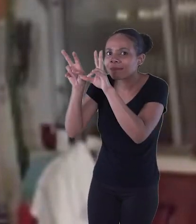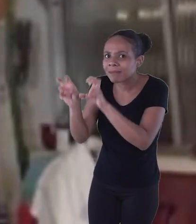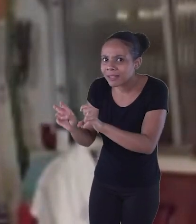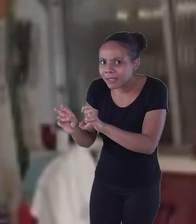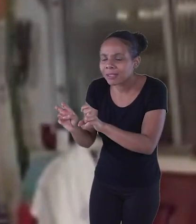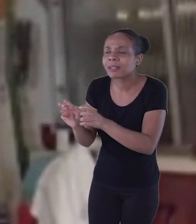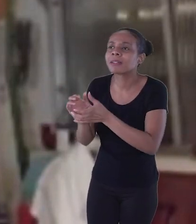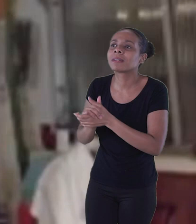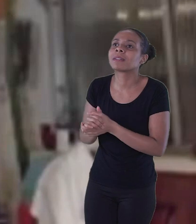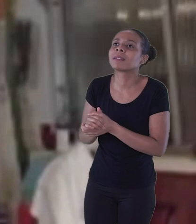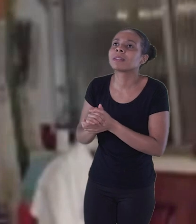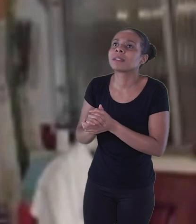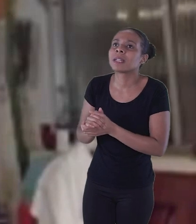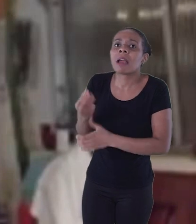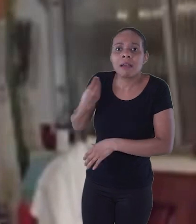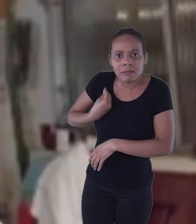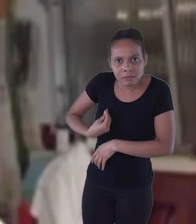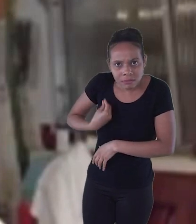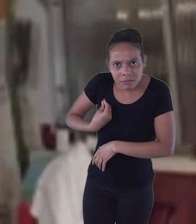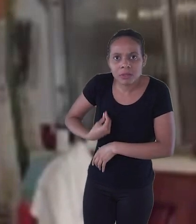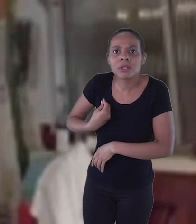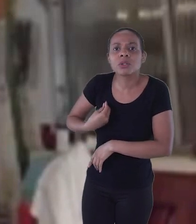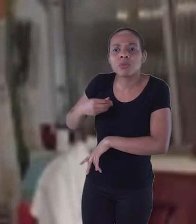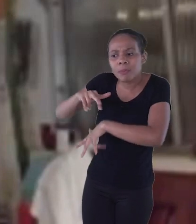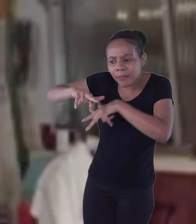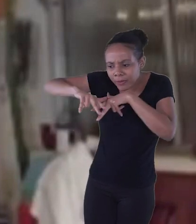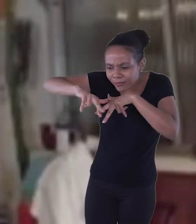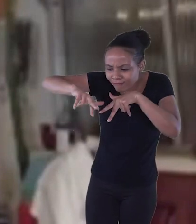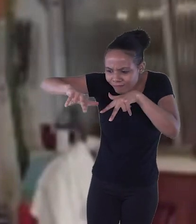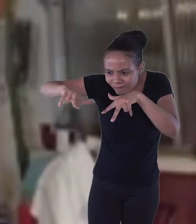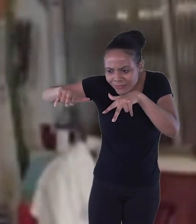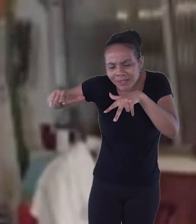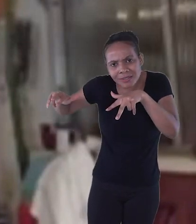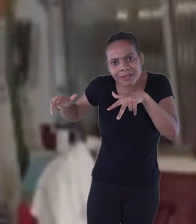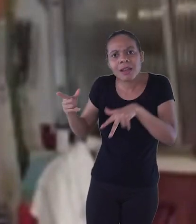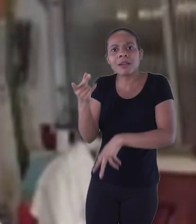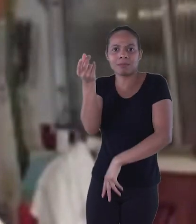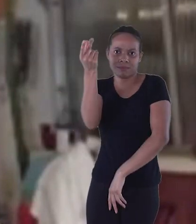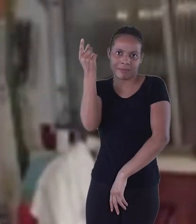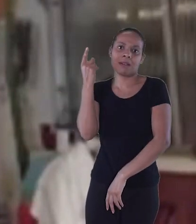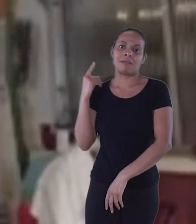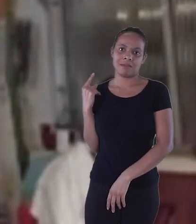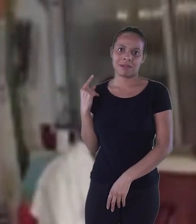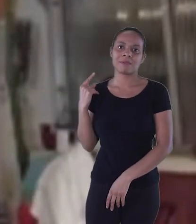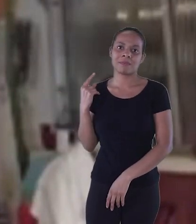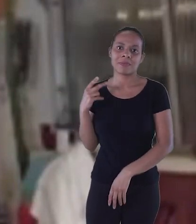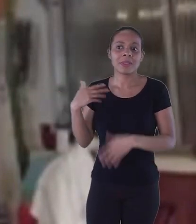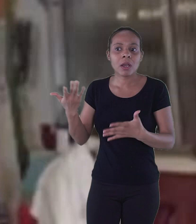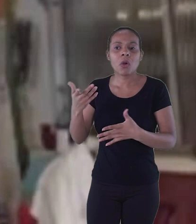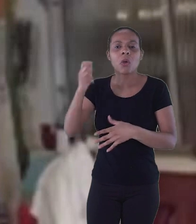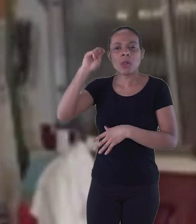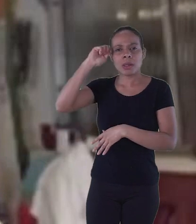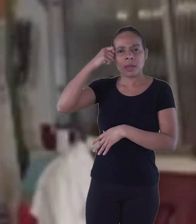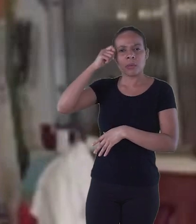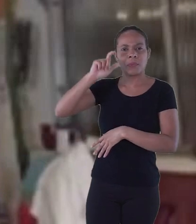negra brasileira existiu uma diversidade, uma complexidade e uma profundidade, assim. Então o livro, ele assume vários riscos,